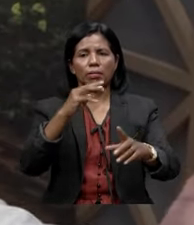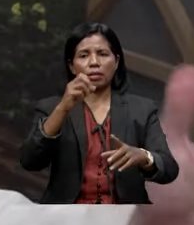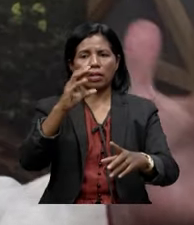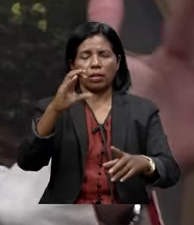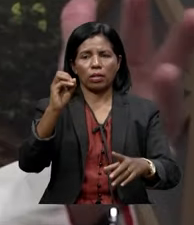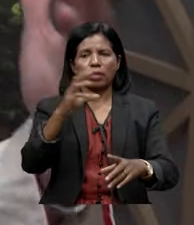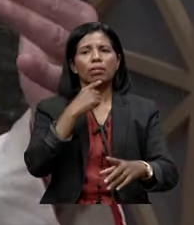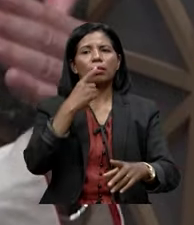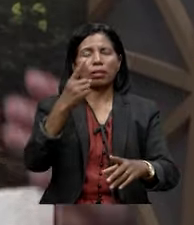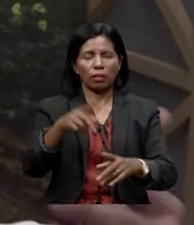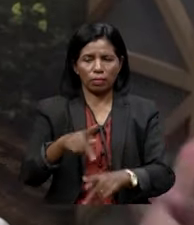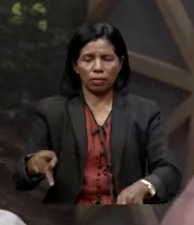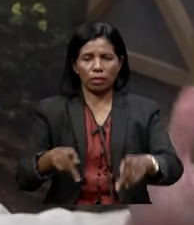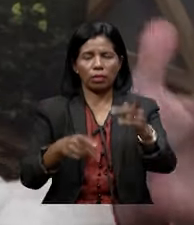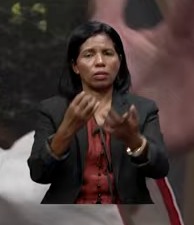ape